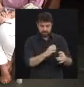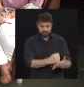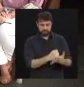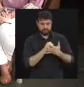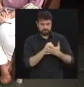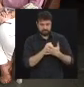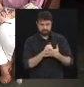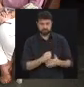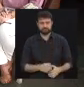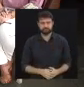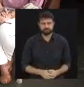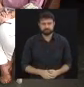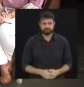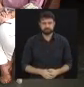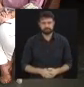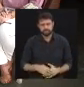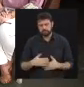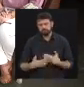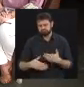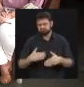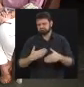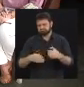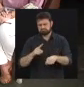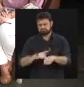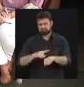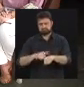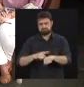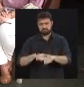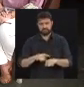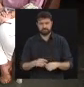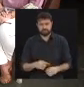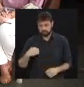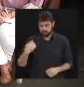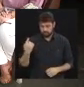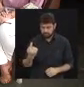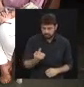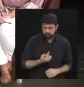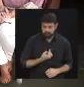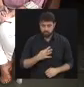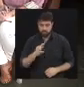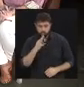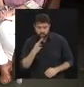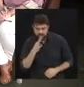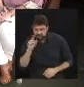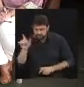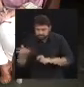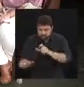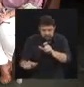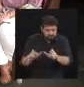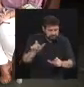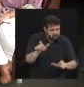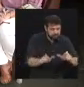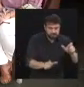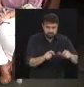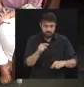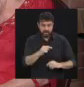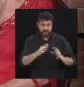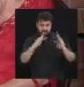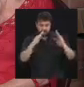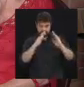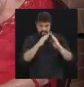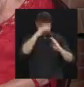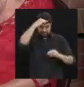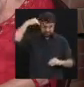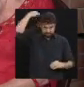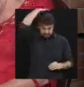colaborando. O tempo foi passando, conhecendo mais gente, né? Na Santa Casa conheci mais um caso